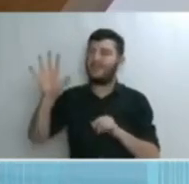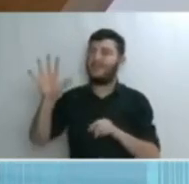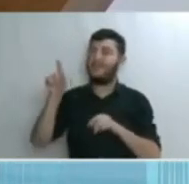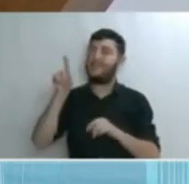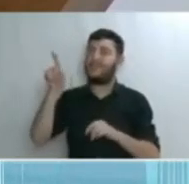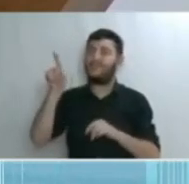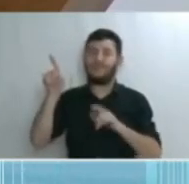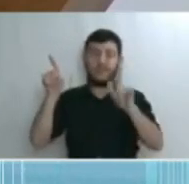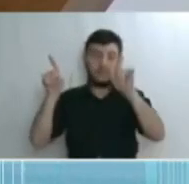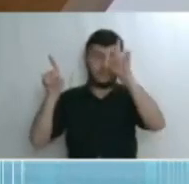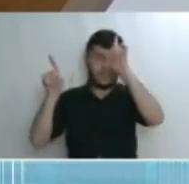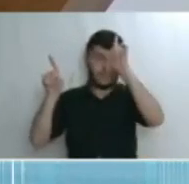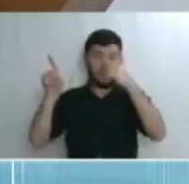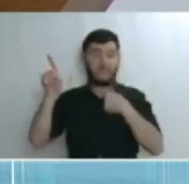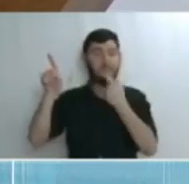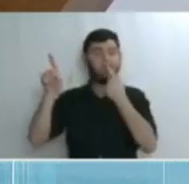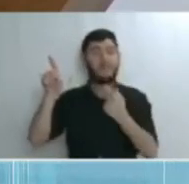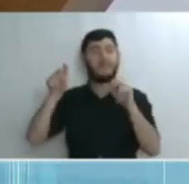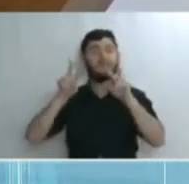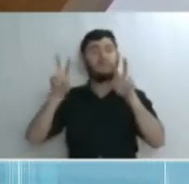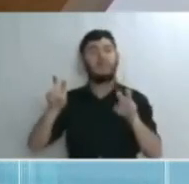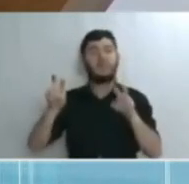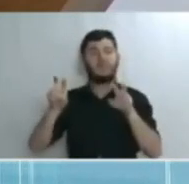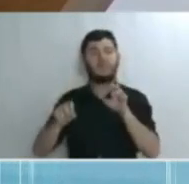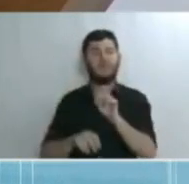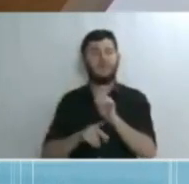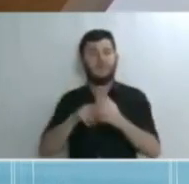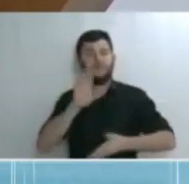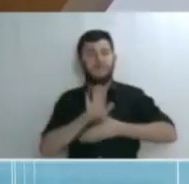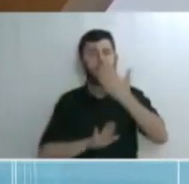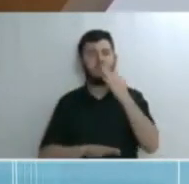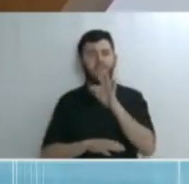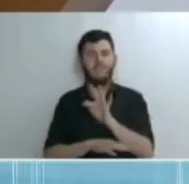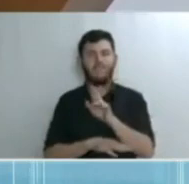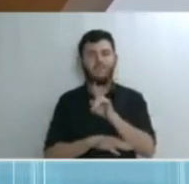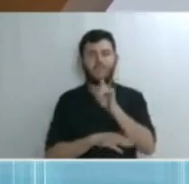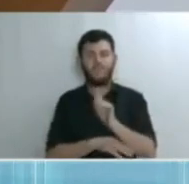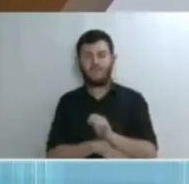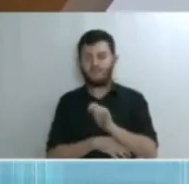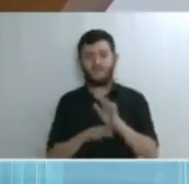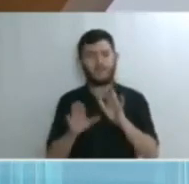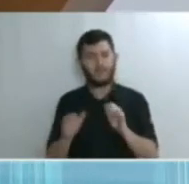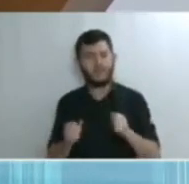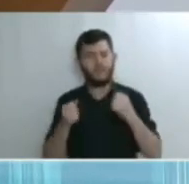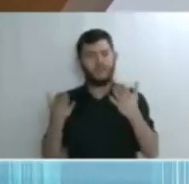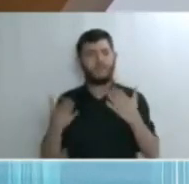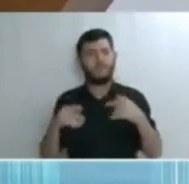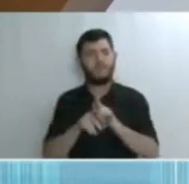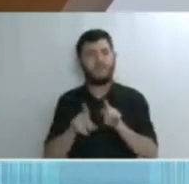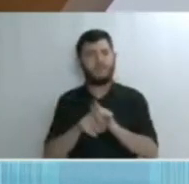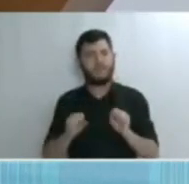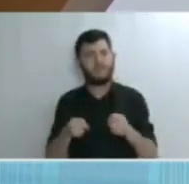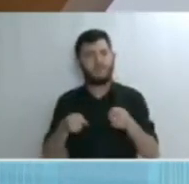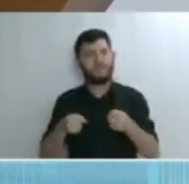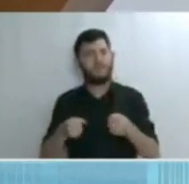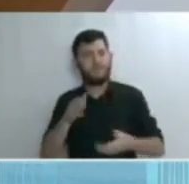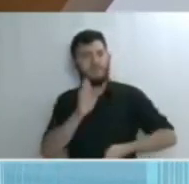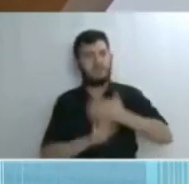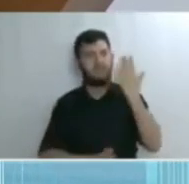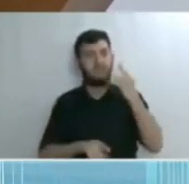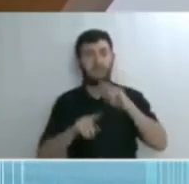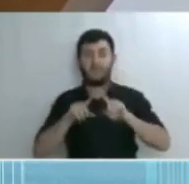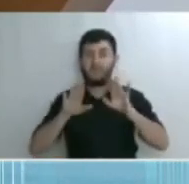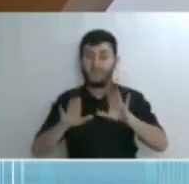Gilmar Mendes também criticou o formato de indicação de sucessor a procurador por meio de lista tríplice encaminhada